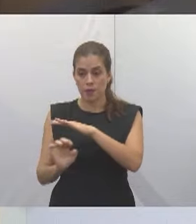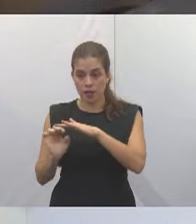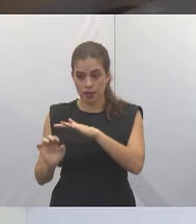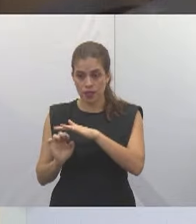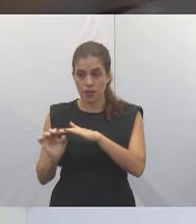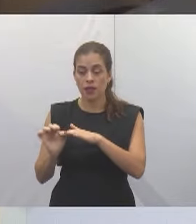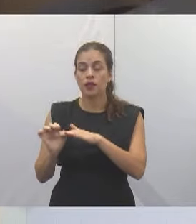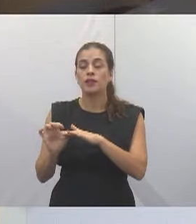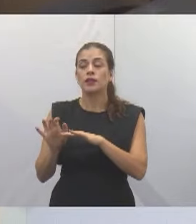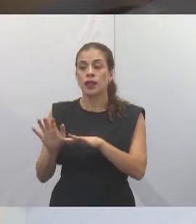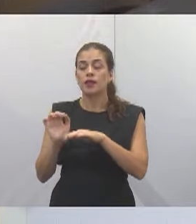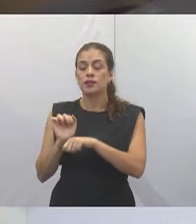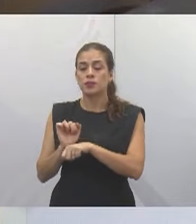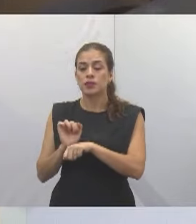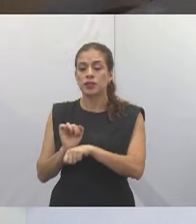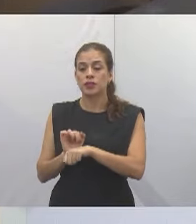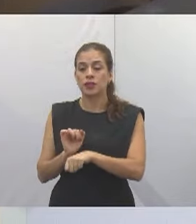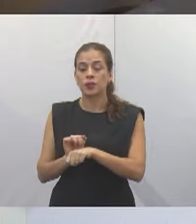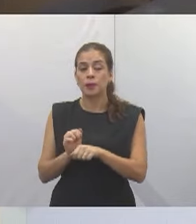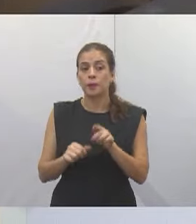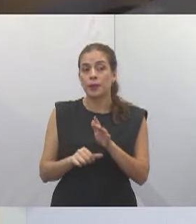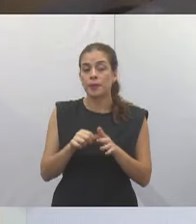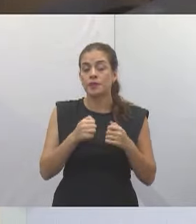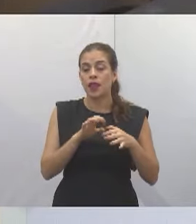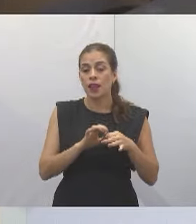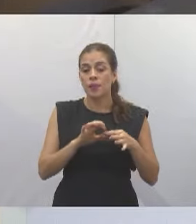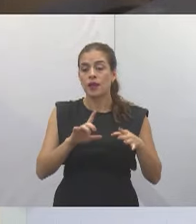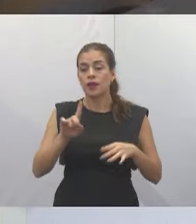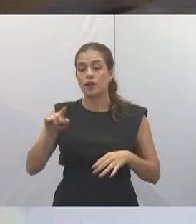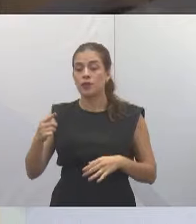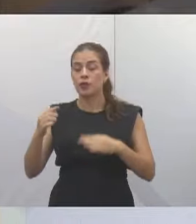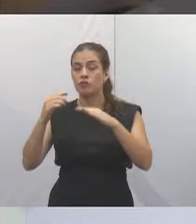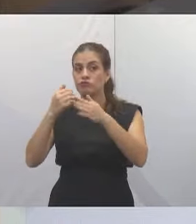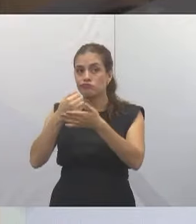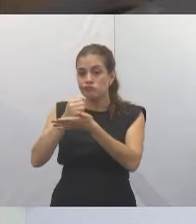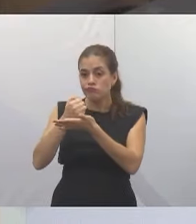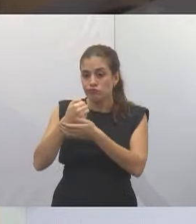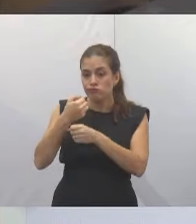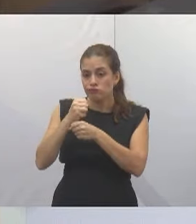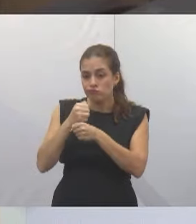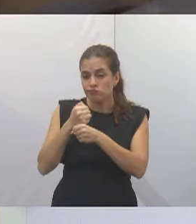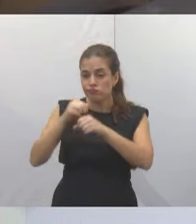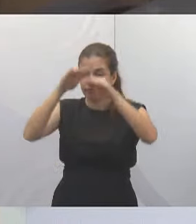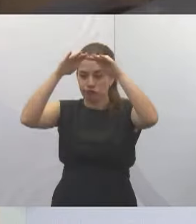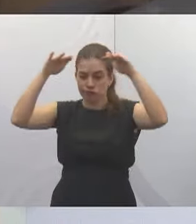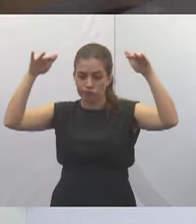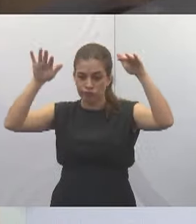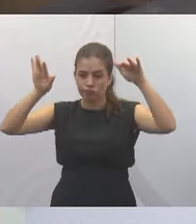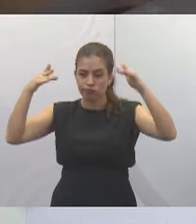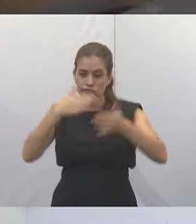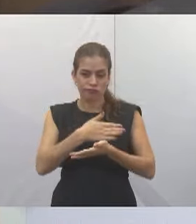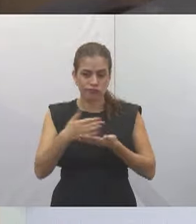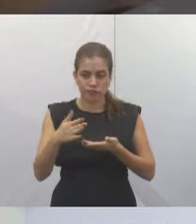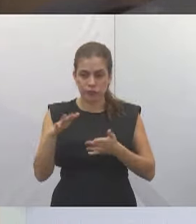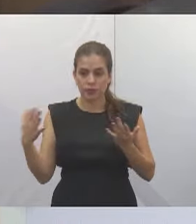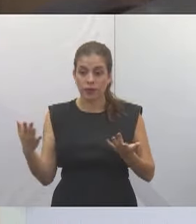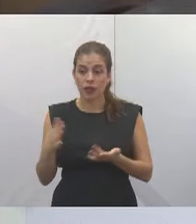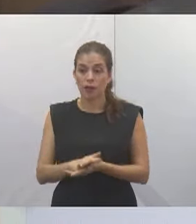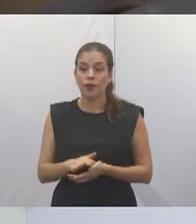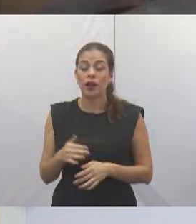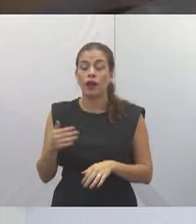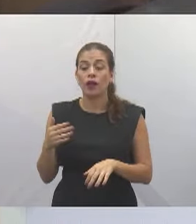avaliar mexer no telhado primeiro e depois começar a execução, né? Então, esse tempo agora, a